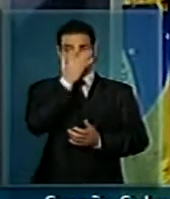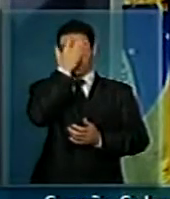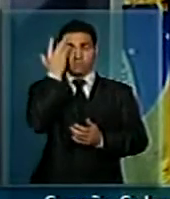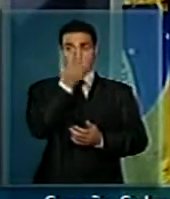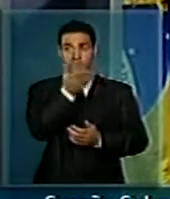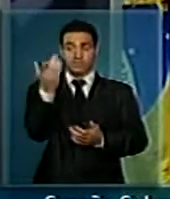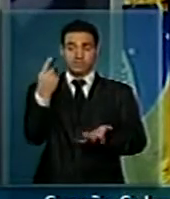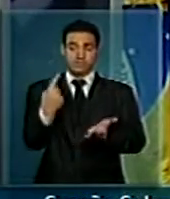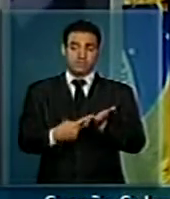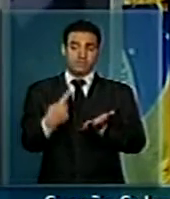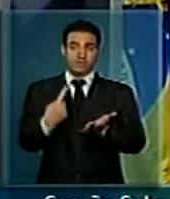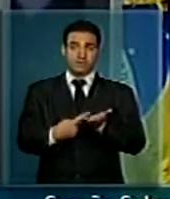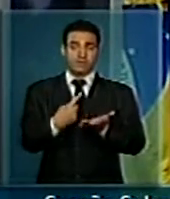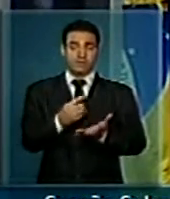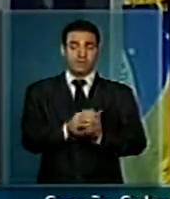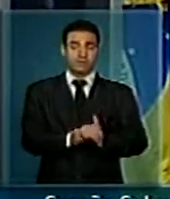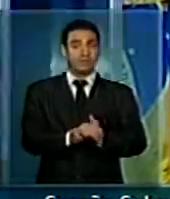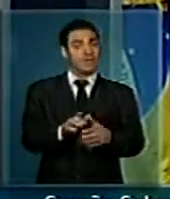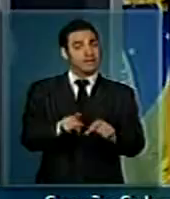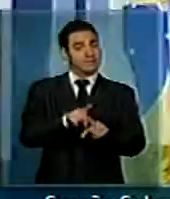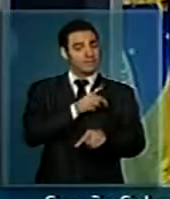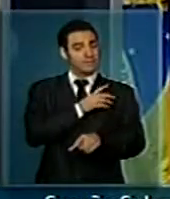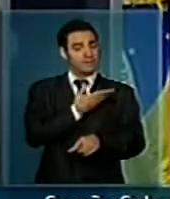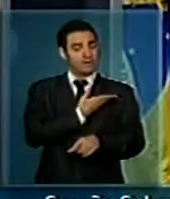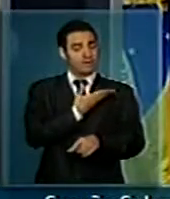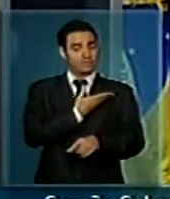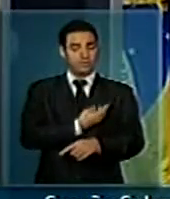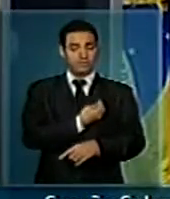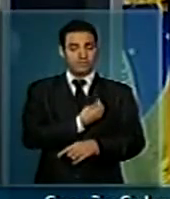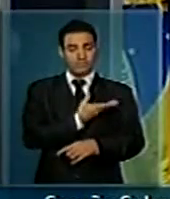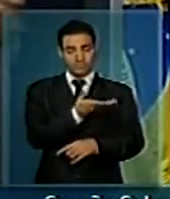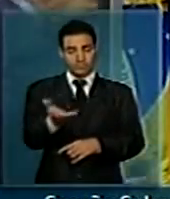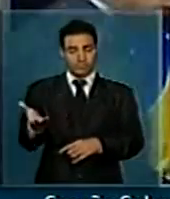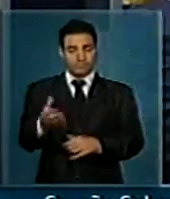convidados e amigos presentes,